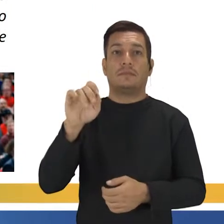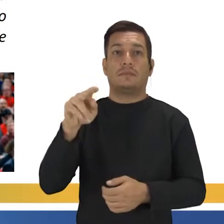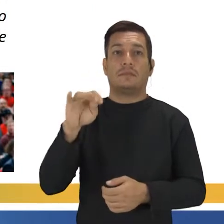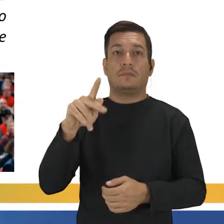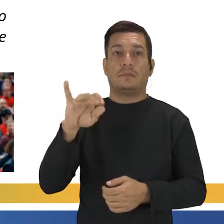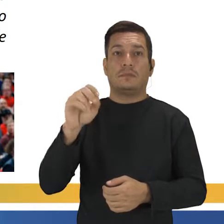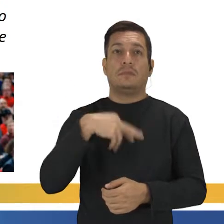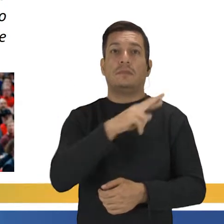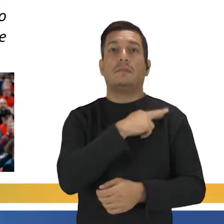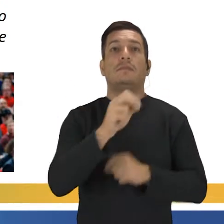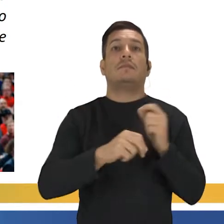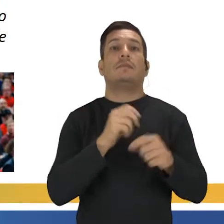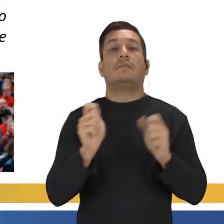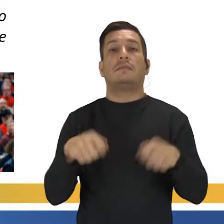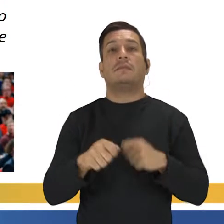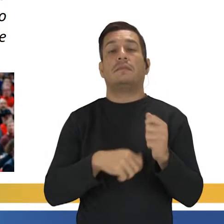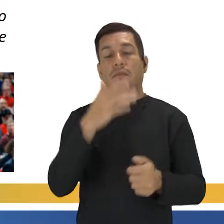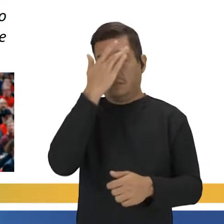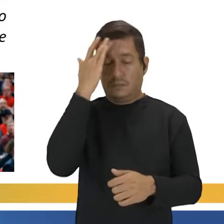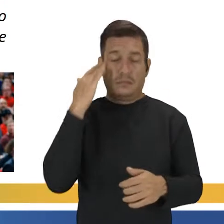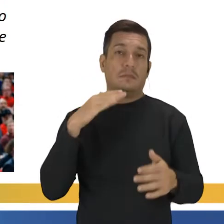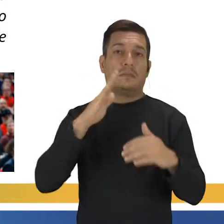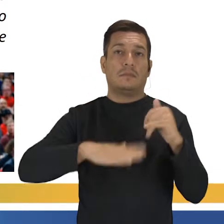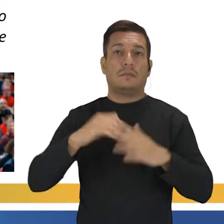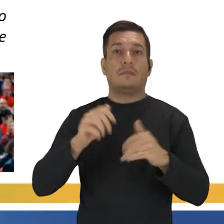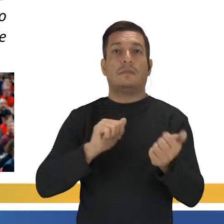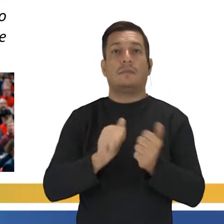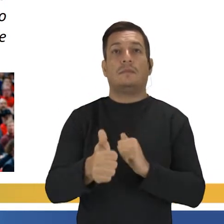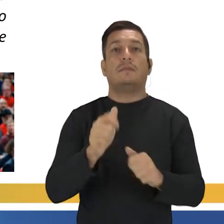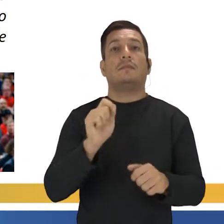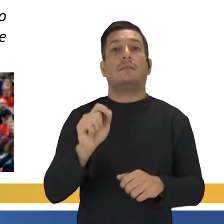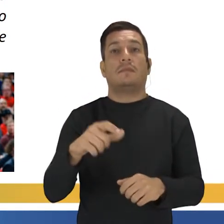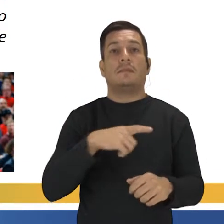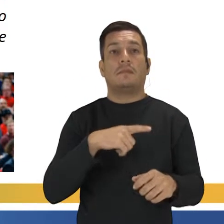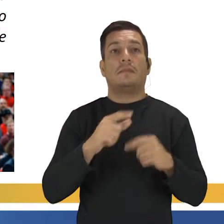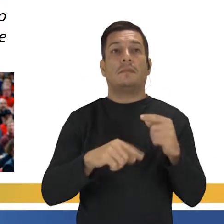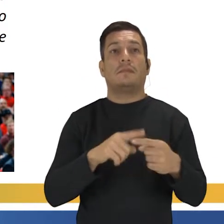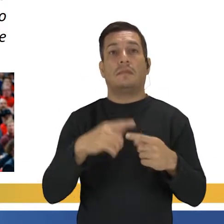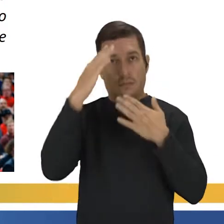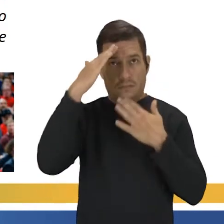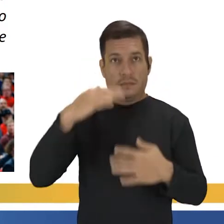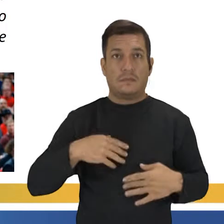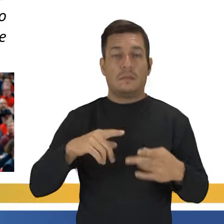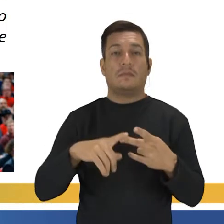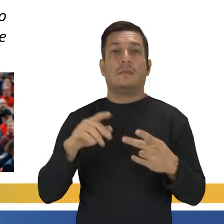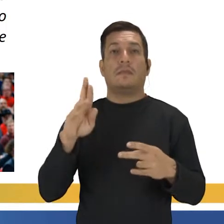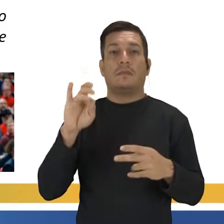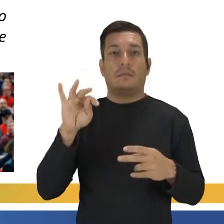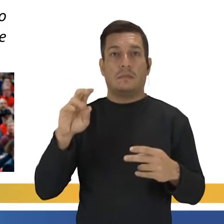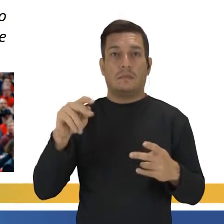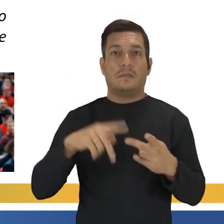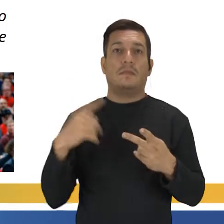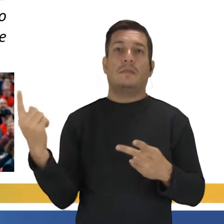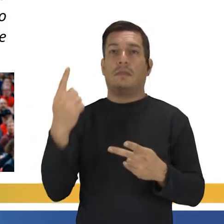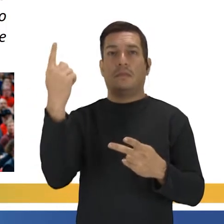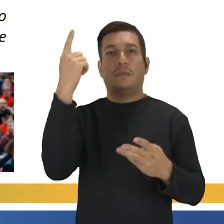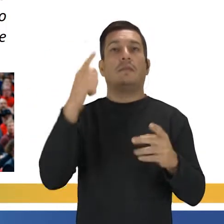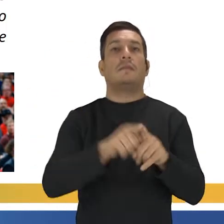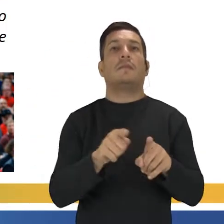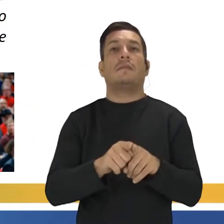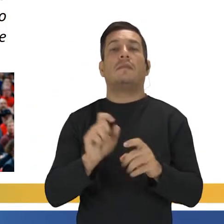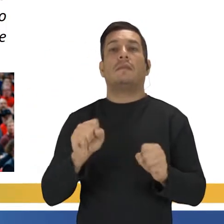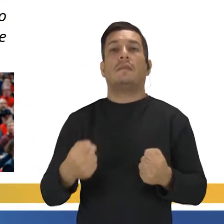biológica ele é fundamental a ser seguido. E a importância de um profissional de educação física desde uma simples caminhada.